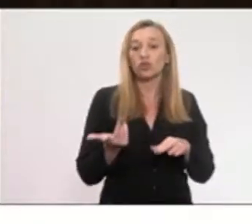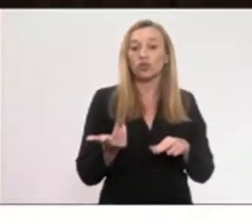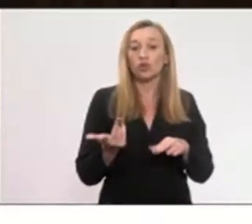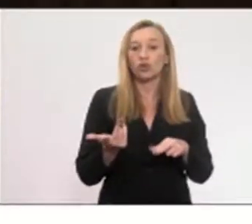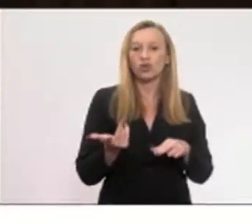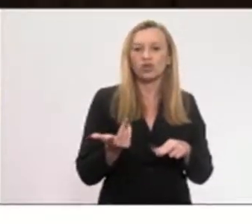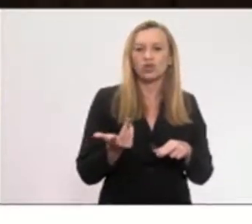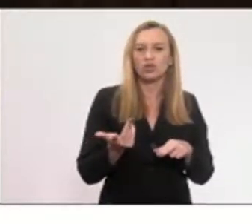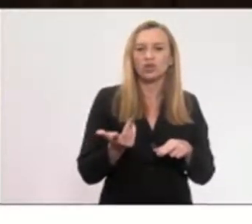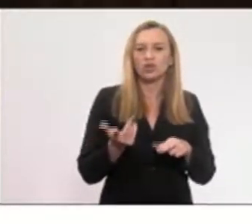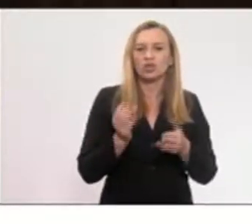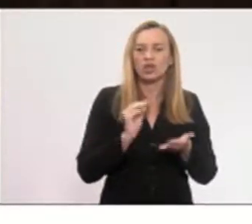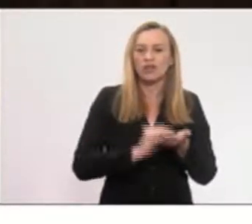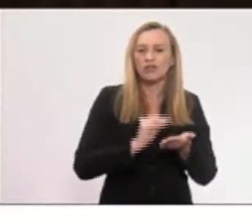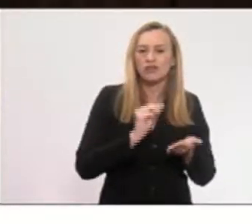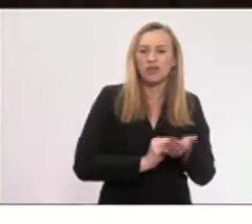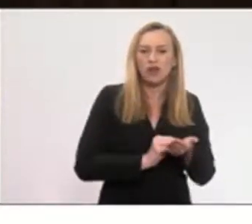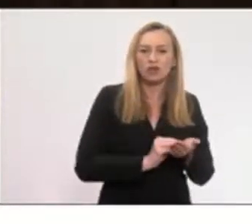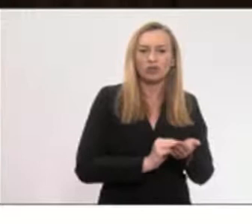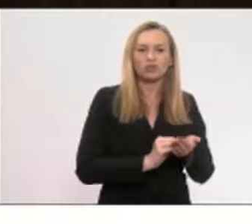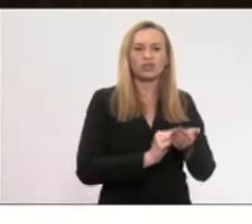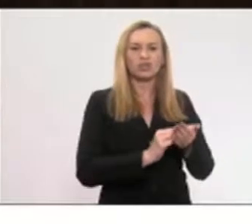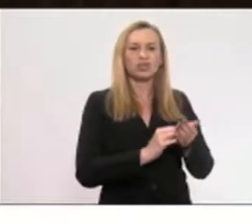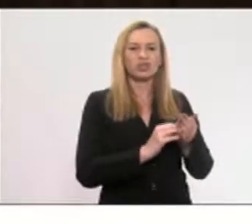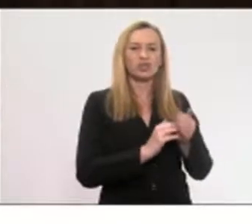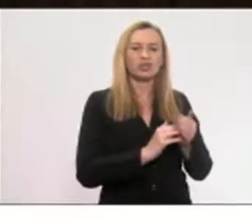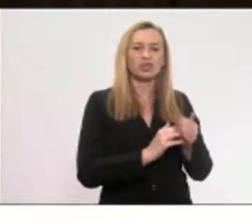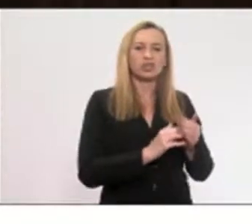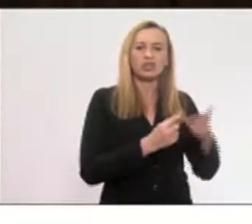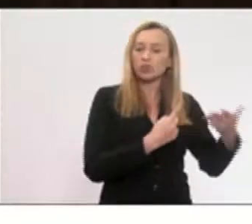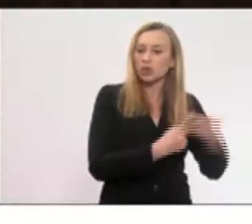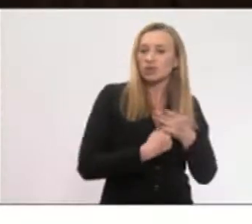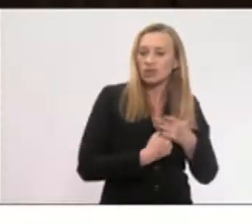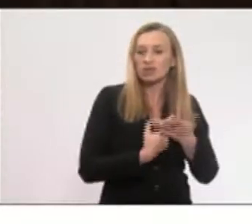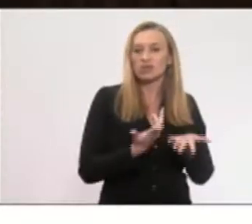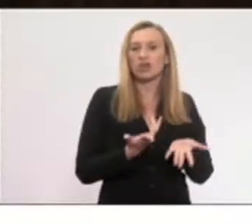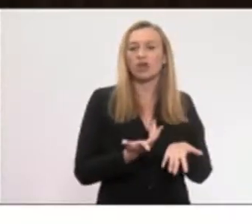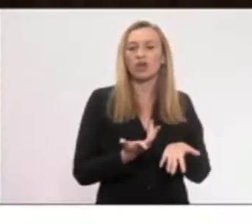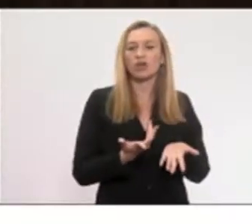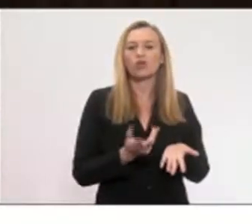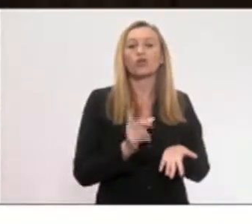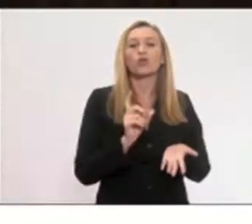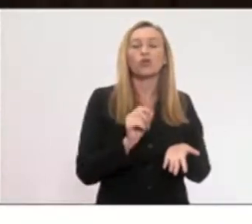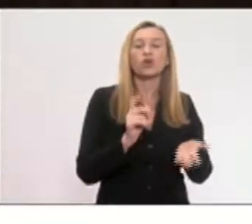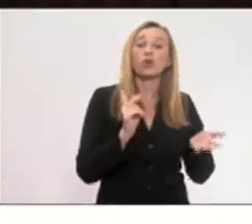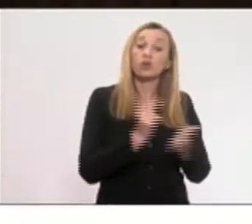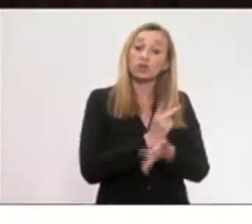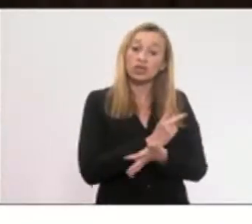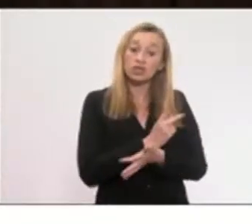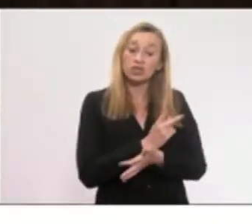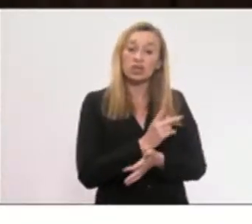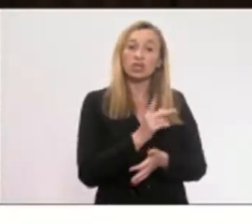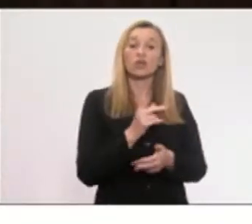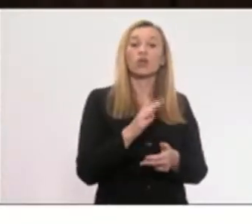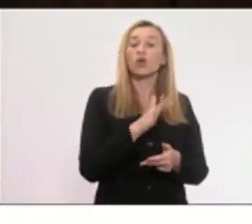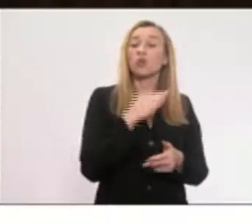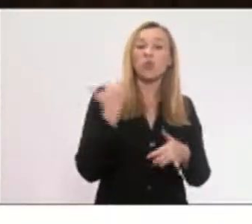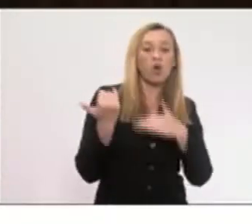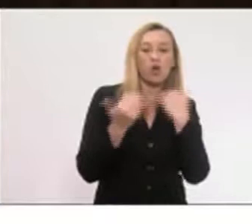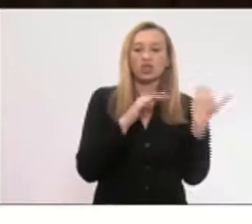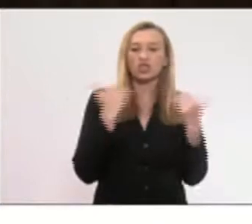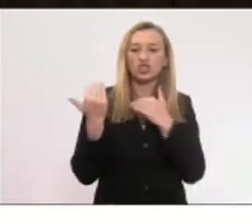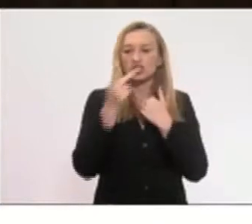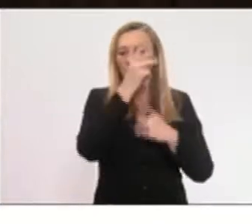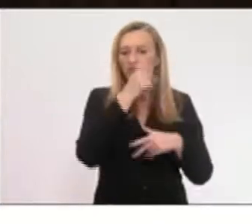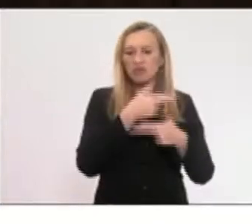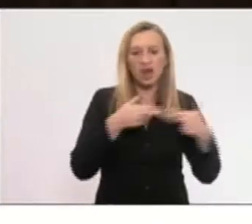do desrespeito, da ausência de prevenção, o que acarretou inclusive mortes, perdas de